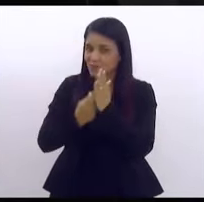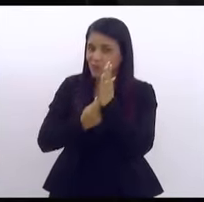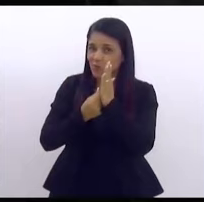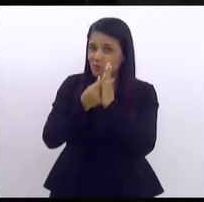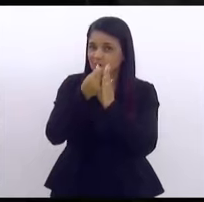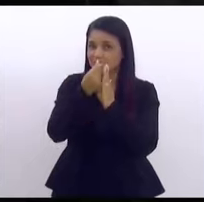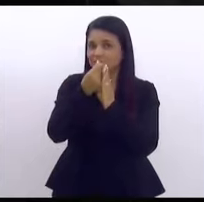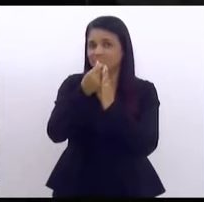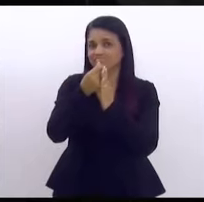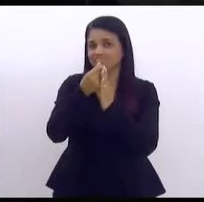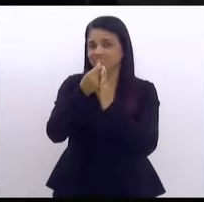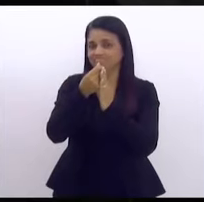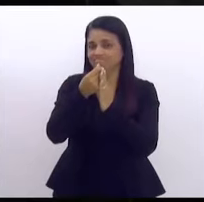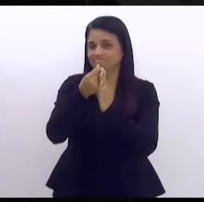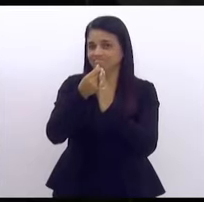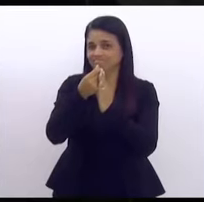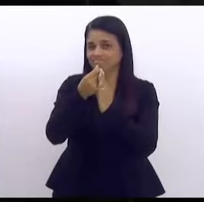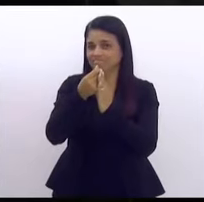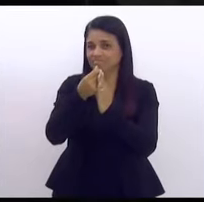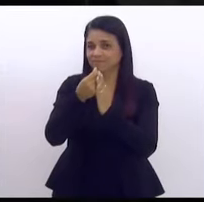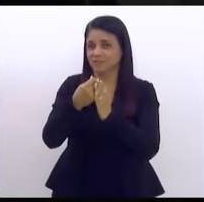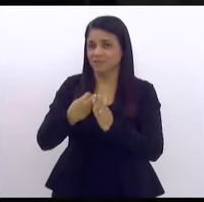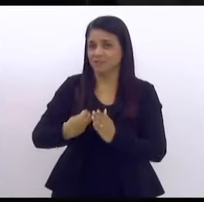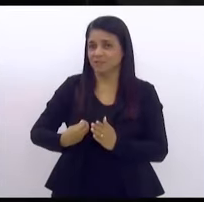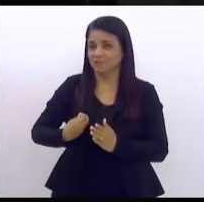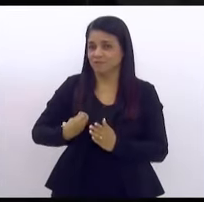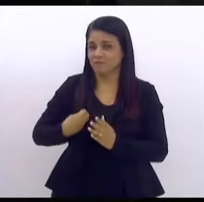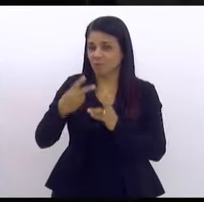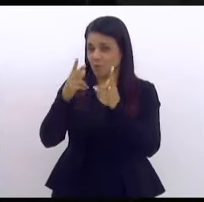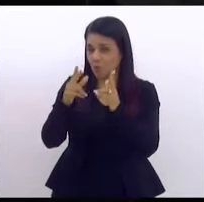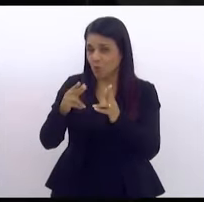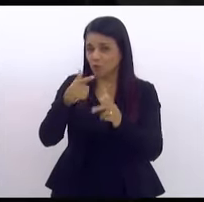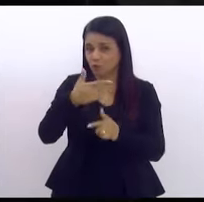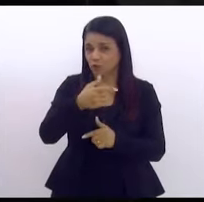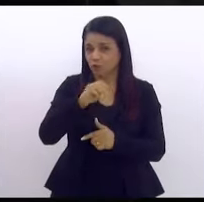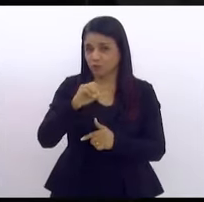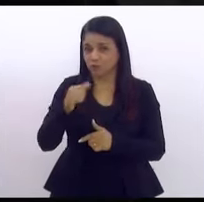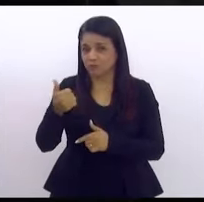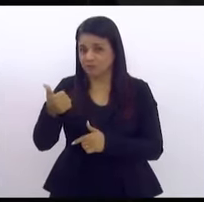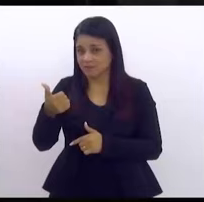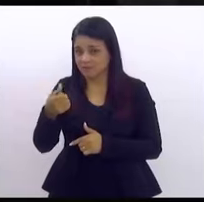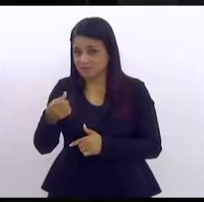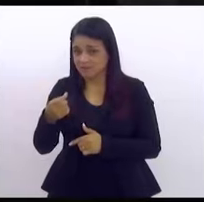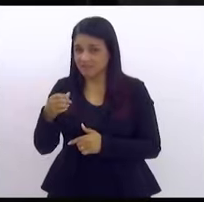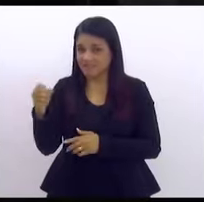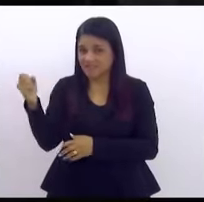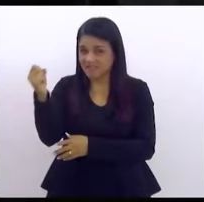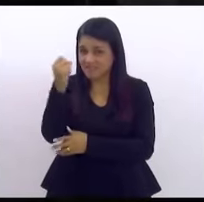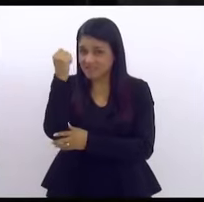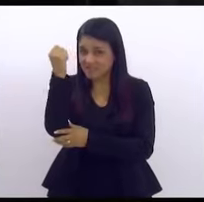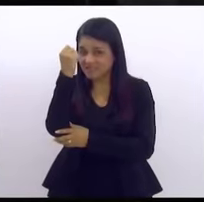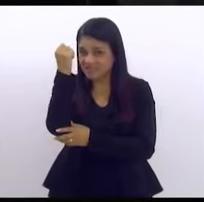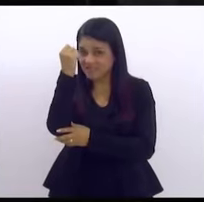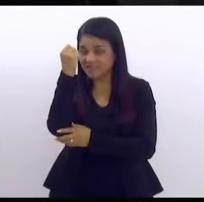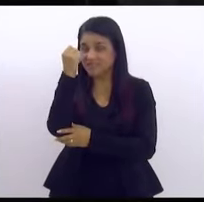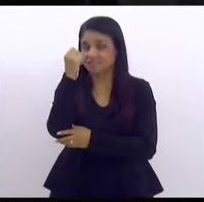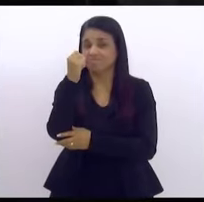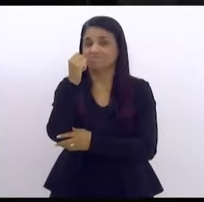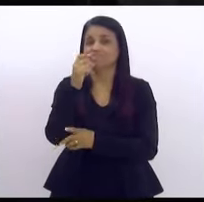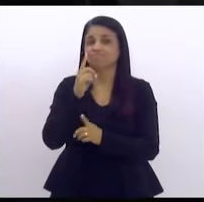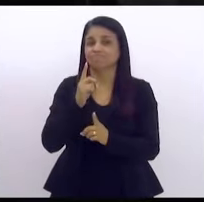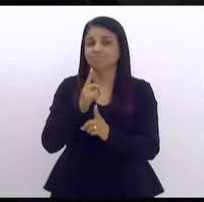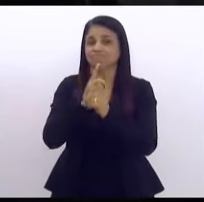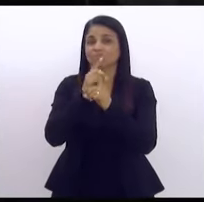orçamentária e financeira, como vivemos em 2016. Uma crise que teve como diagnóstico, inclusive,